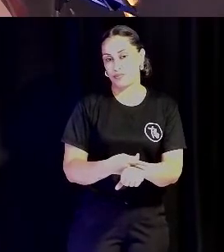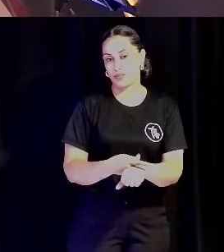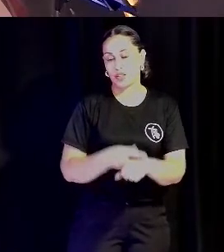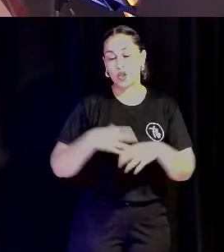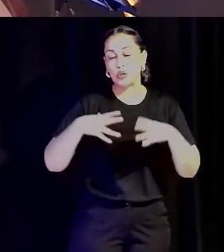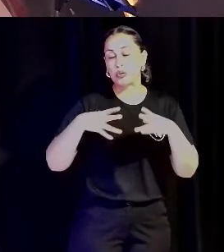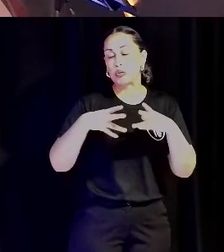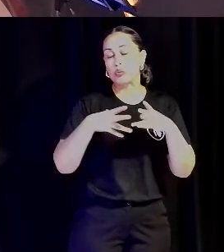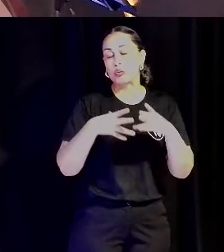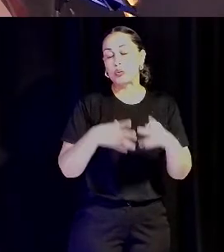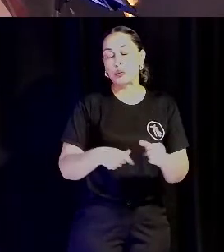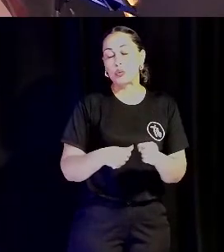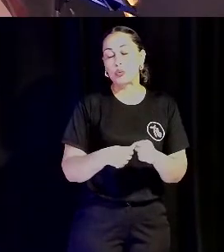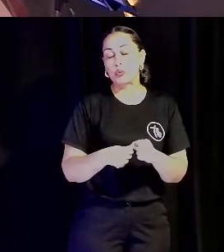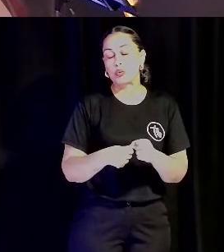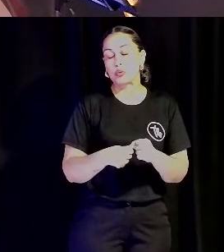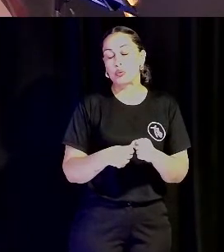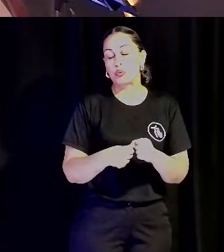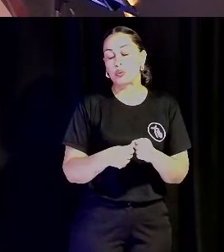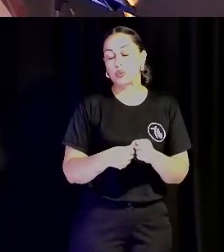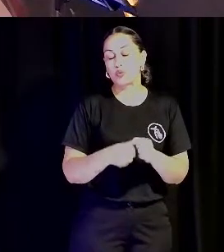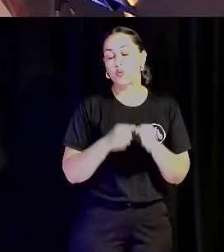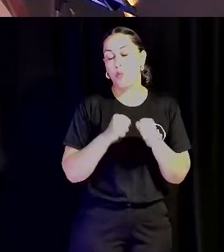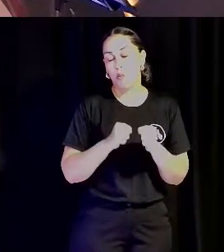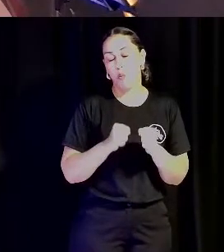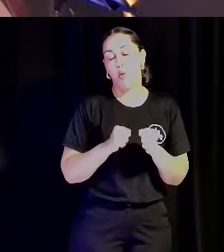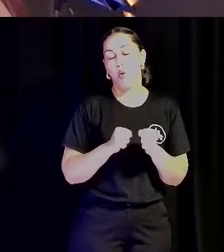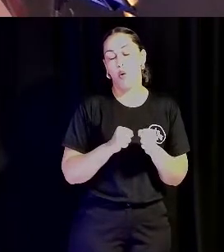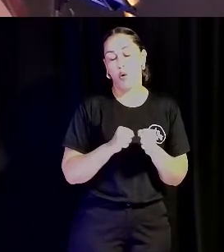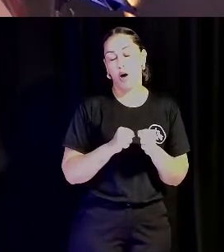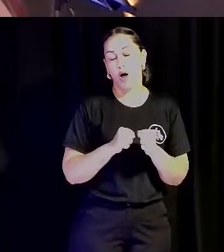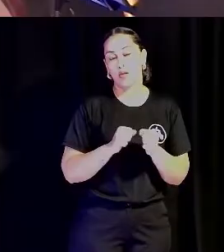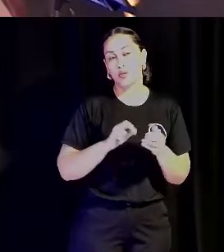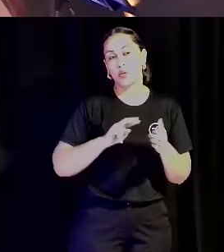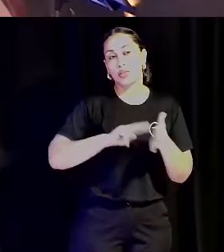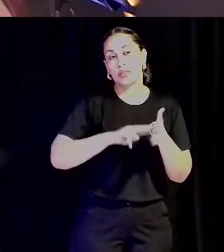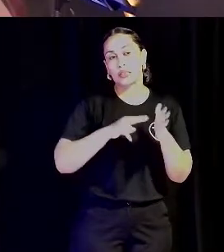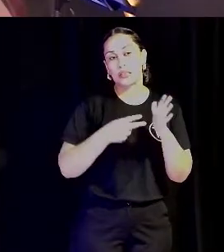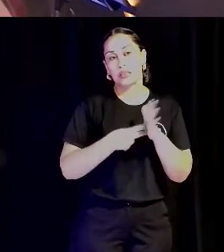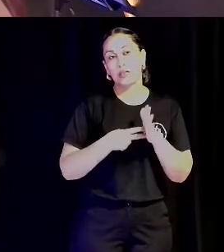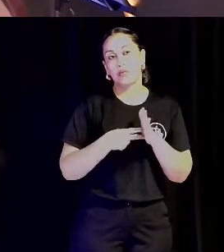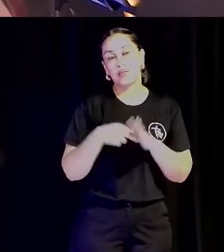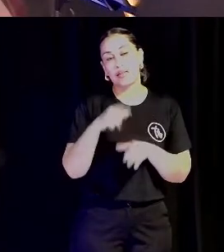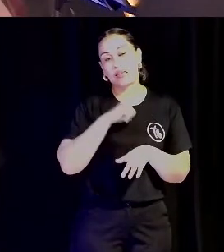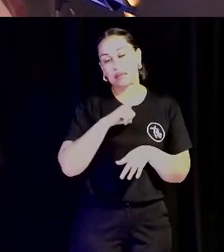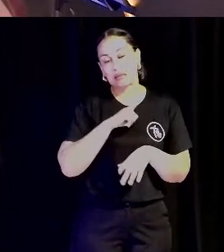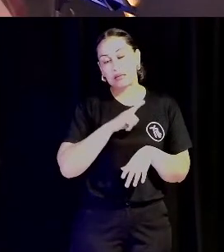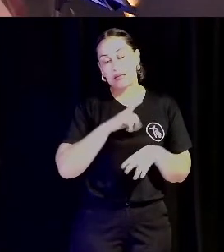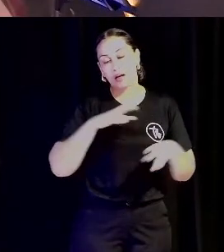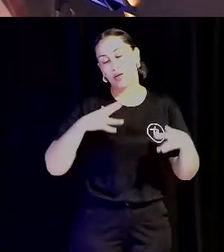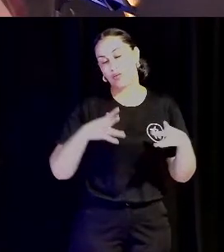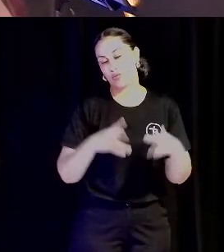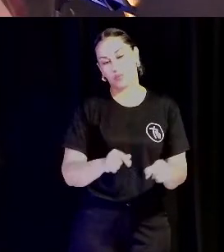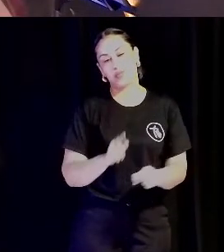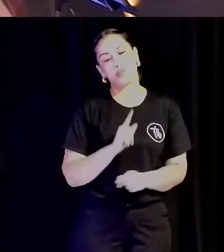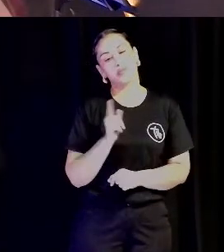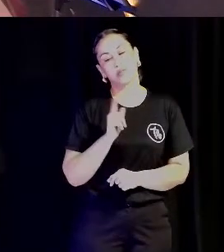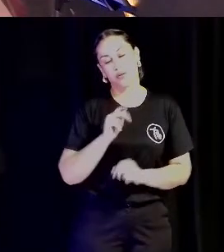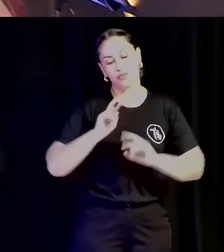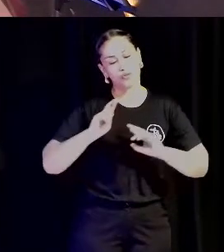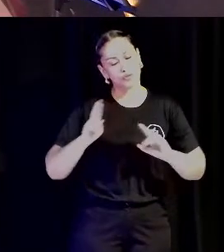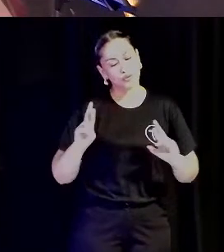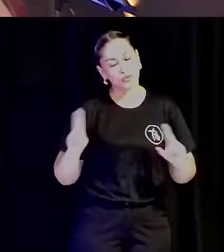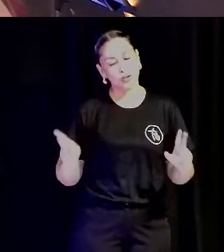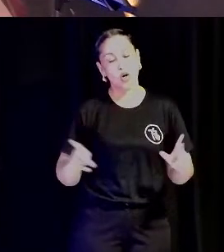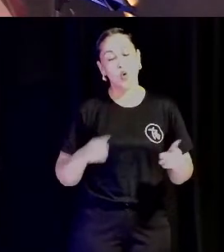tudo posso, seja posso tudo. E não é. Porque Paulo